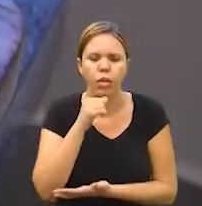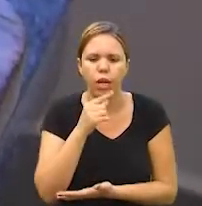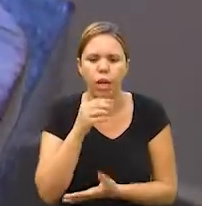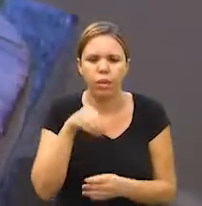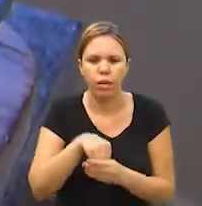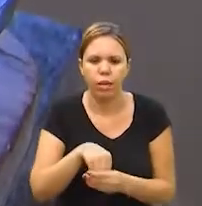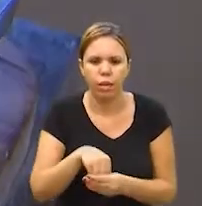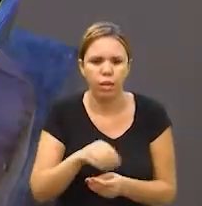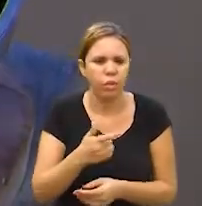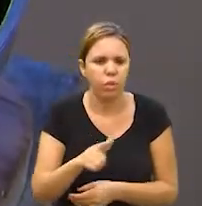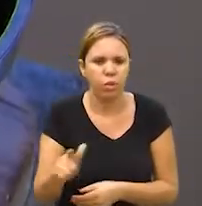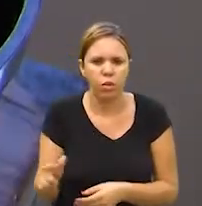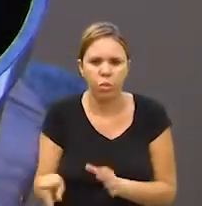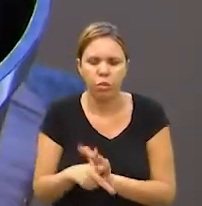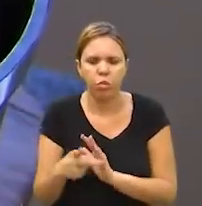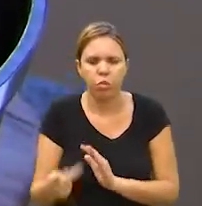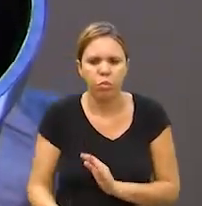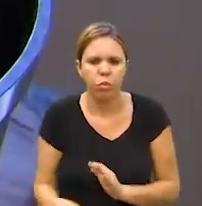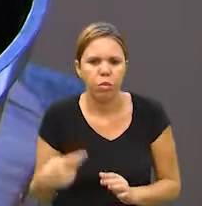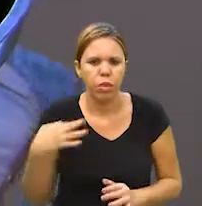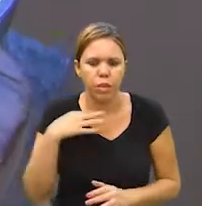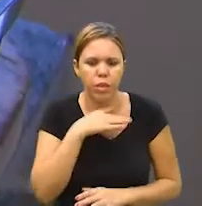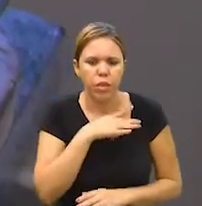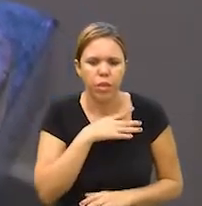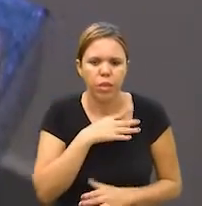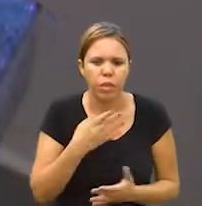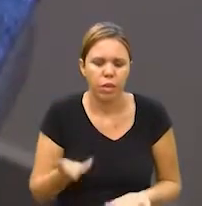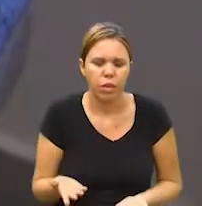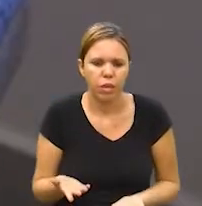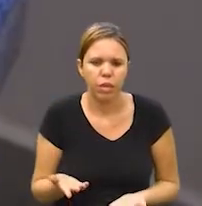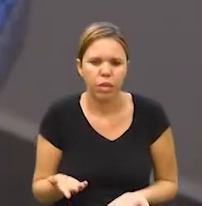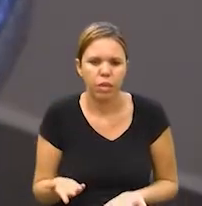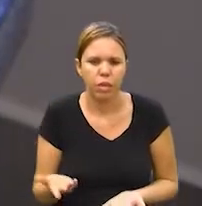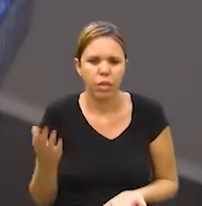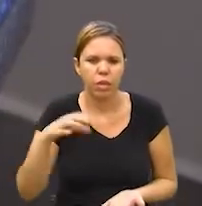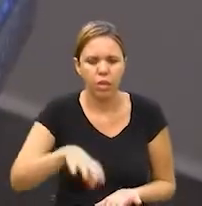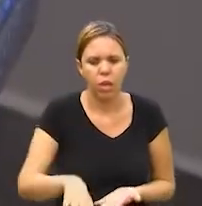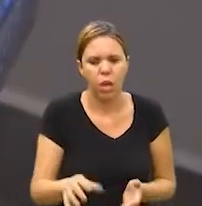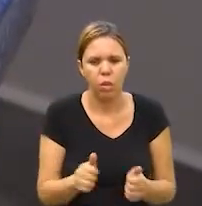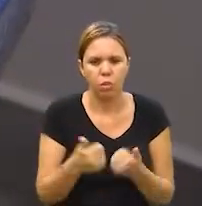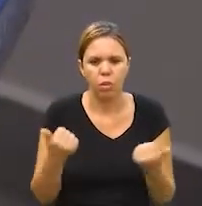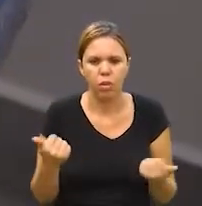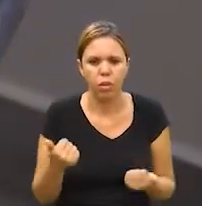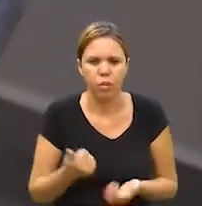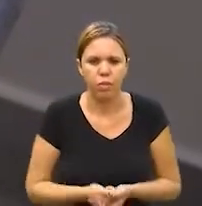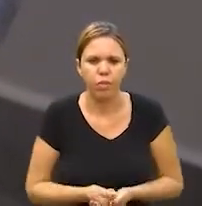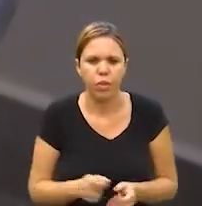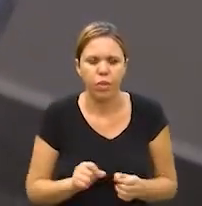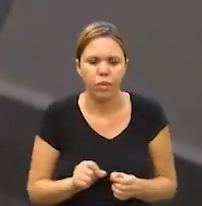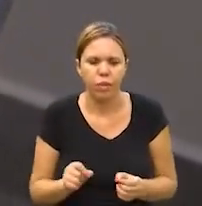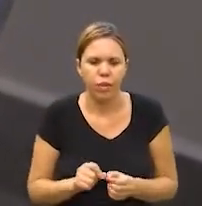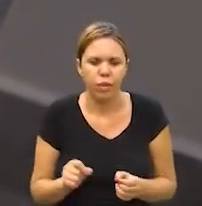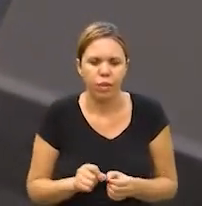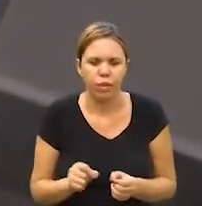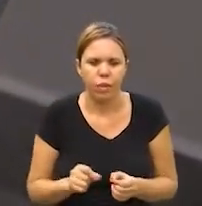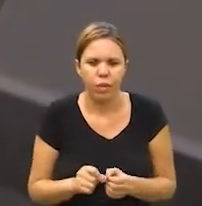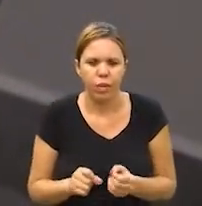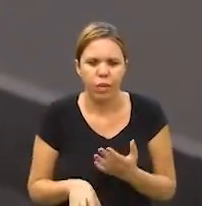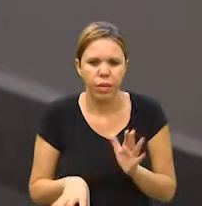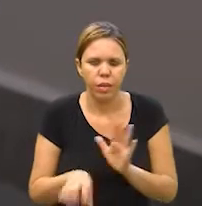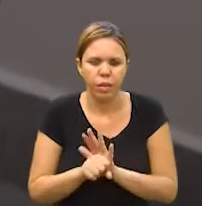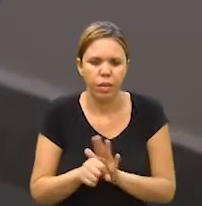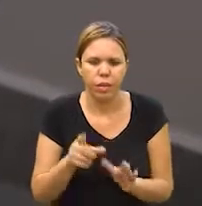dentro? Não, o próprio calor ficou ali preso. Tá. E aí quando a gente coloca o pão, ele vai fazer esse calor com a umidade que